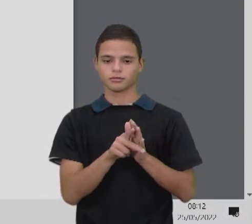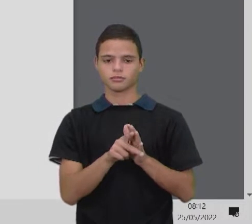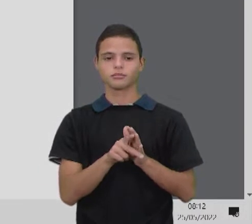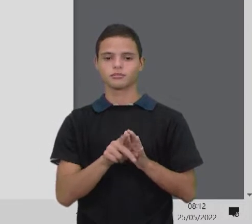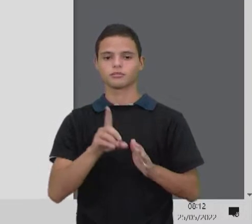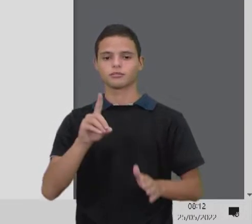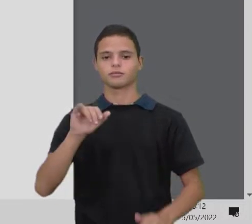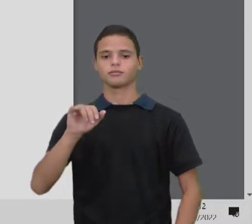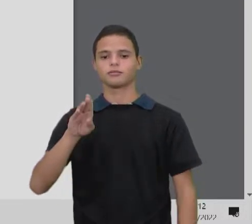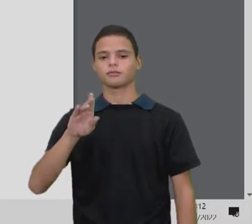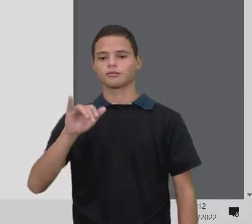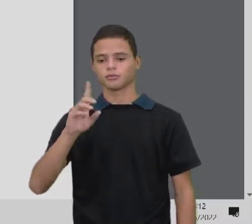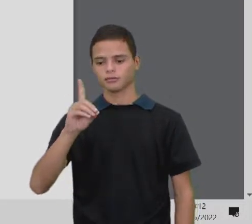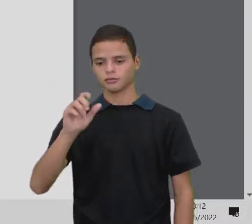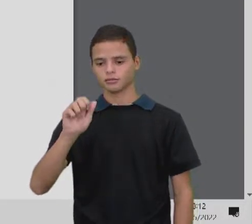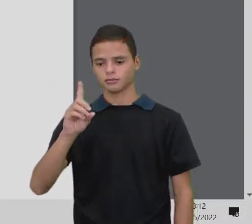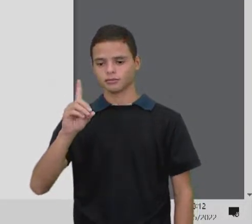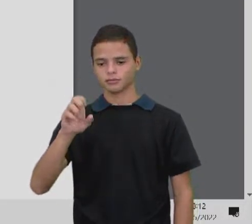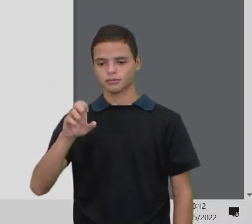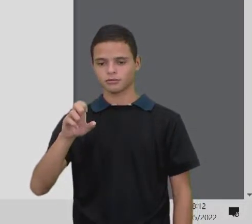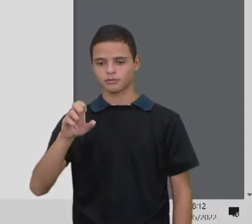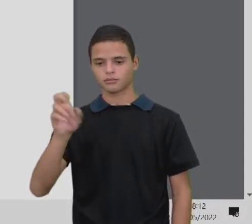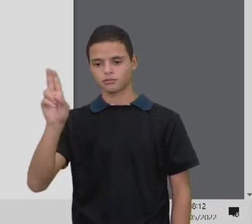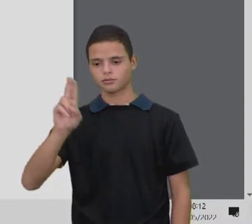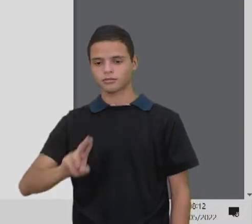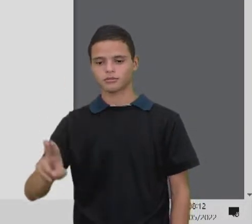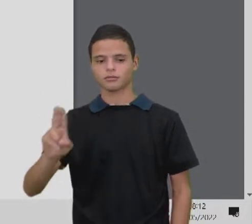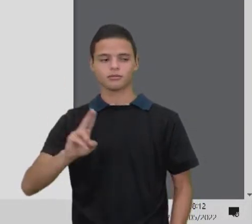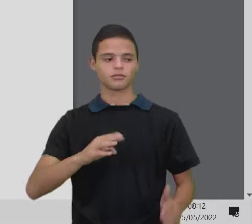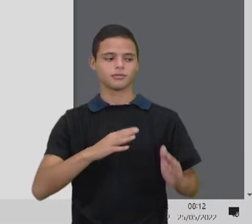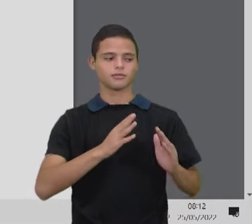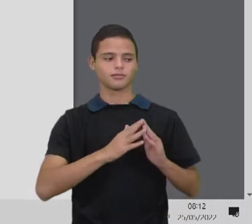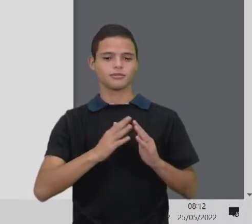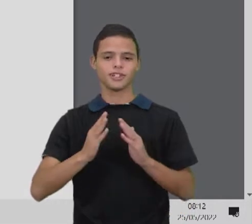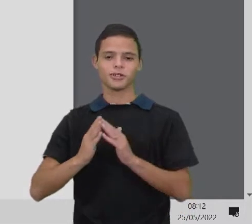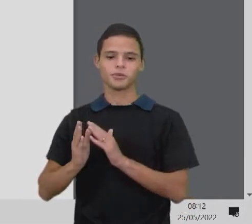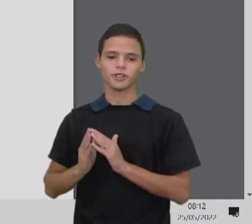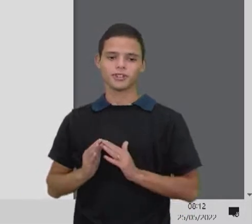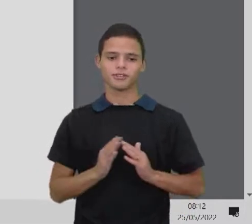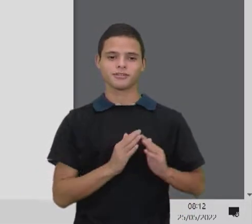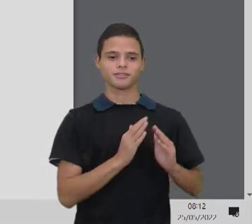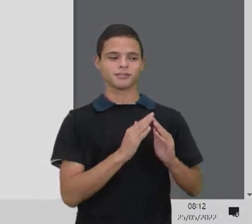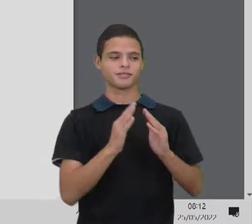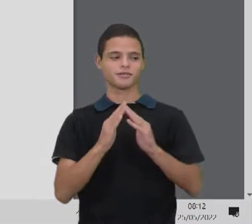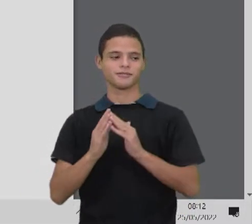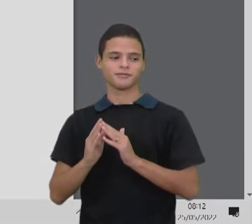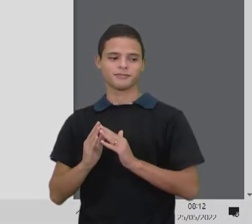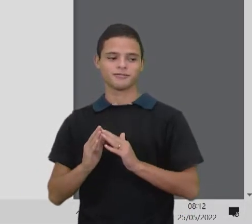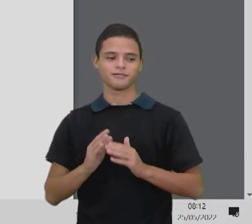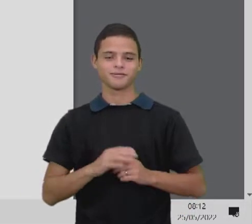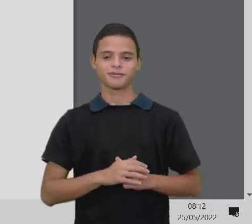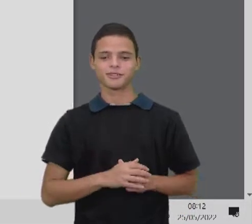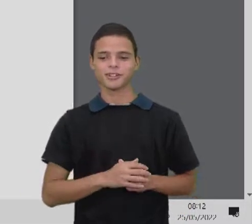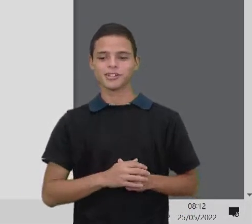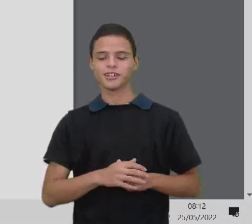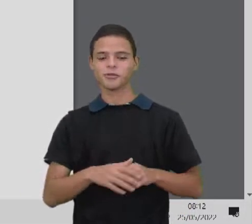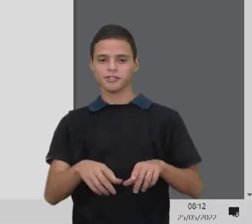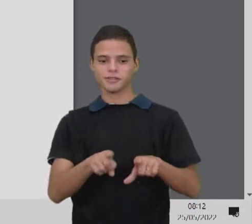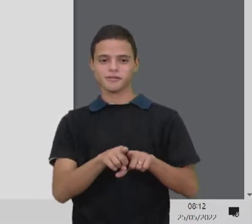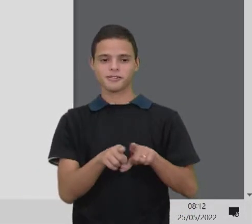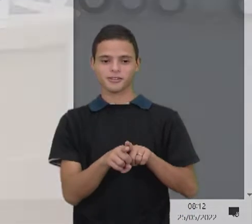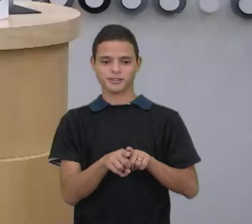incomodidade e compatibilidade com o uso residencial, com a vizinhança e adequação ao meio ambiente. Então é aquela coisa,